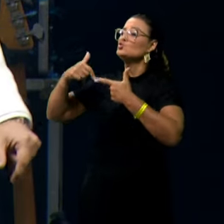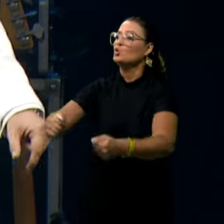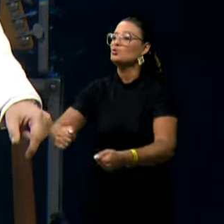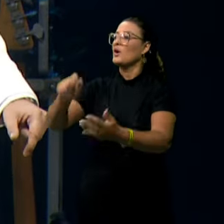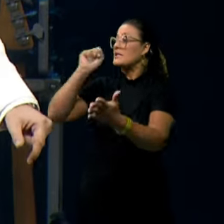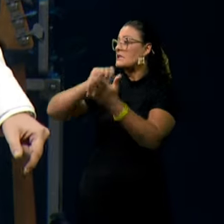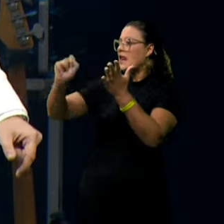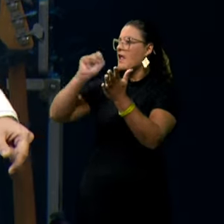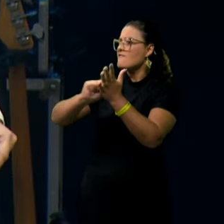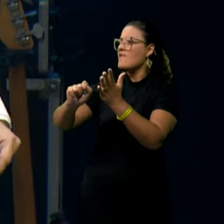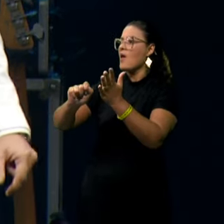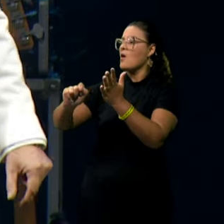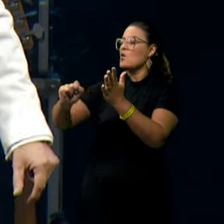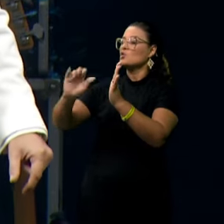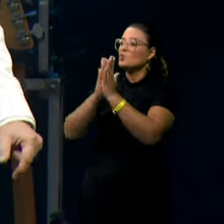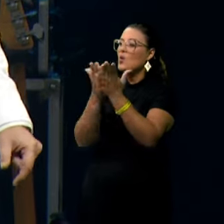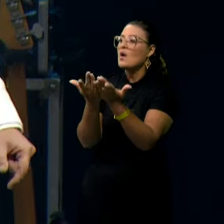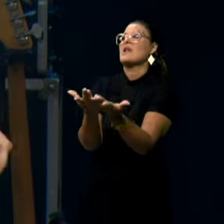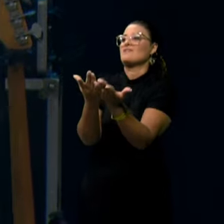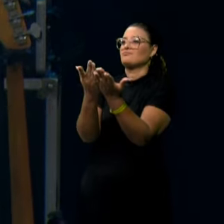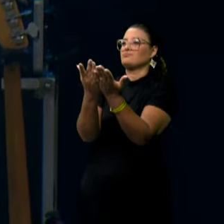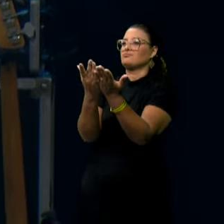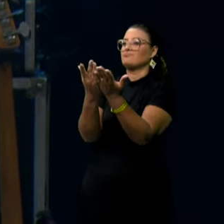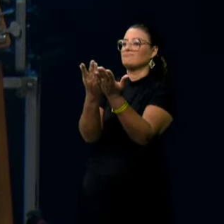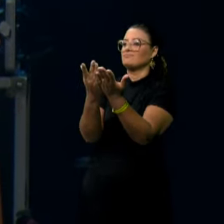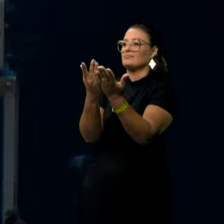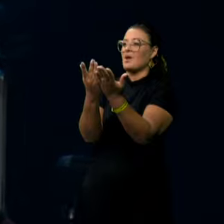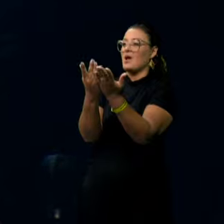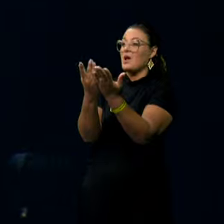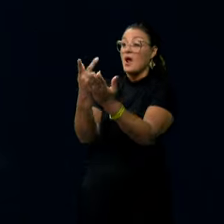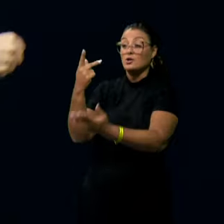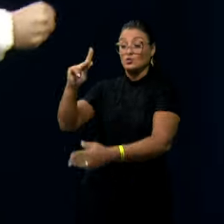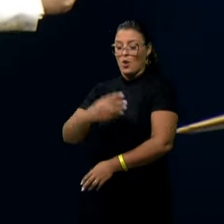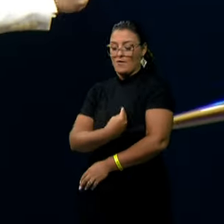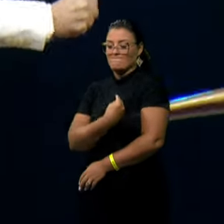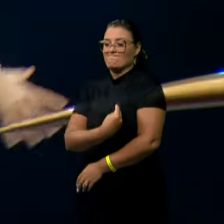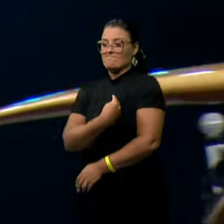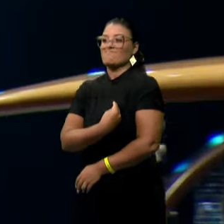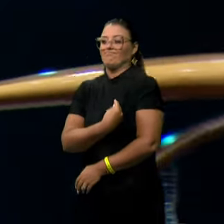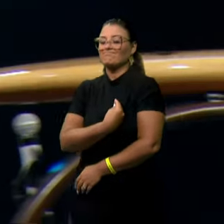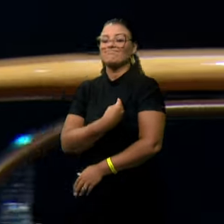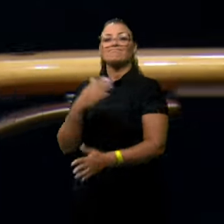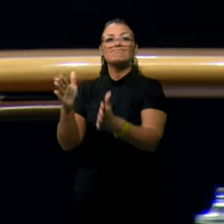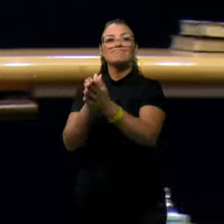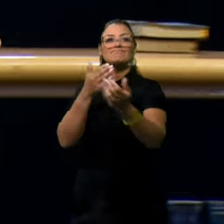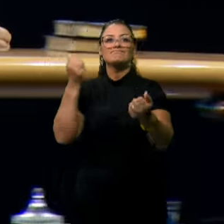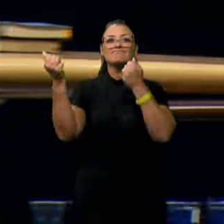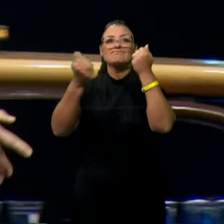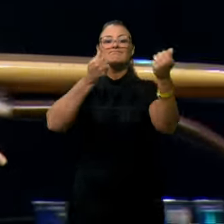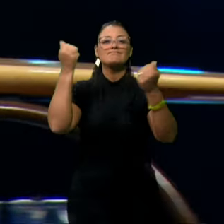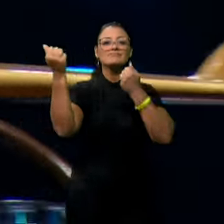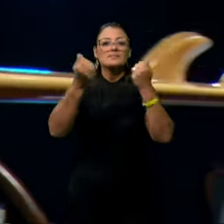em seu livro respeito de ti aleluia aleluia